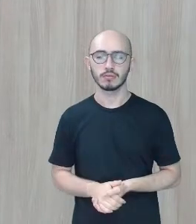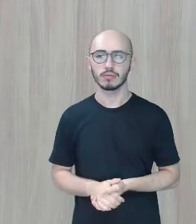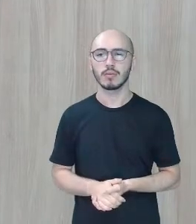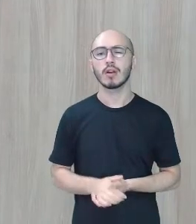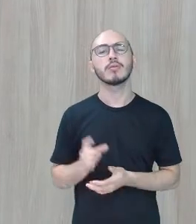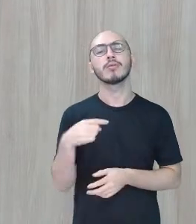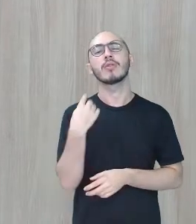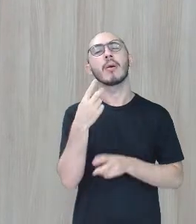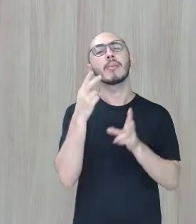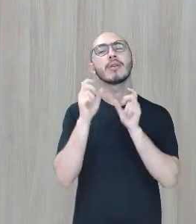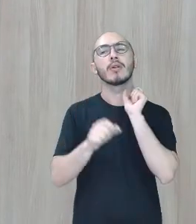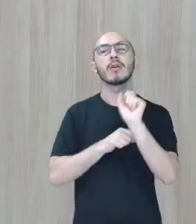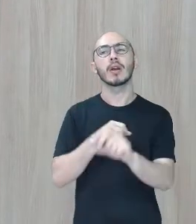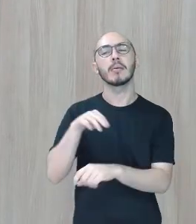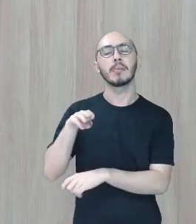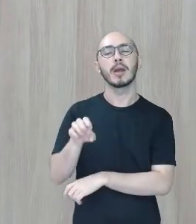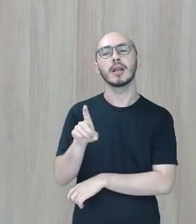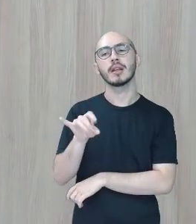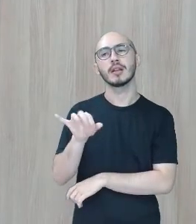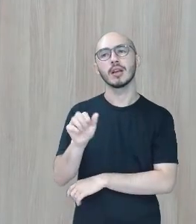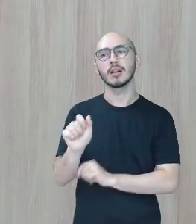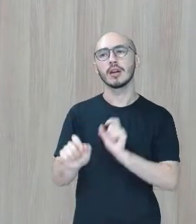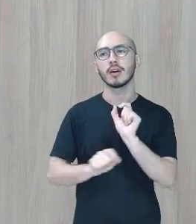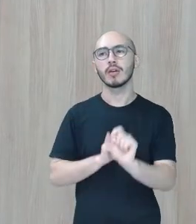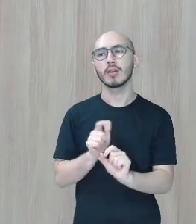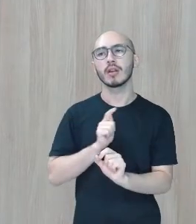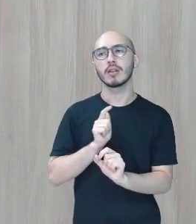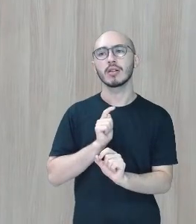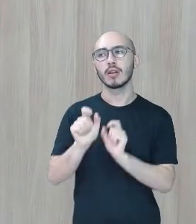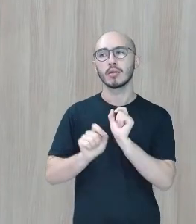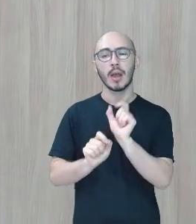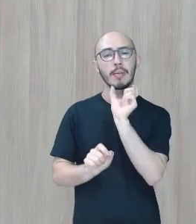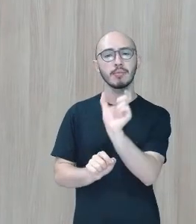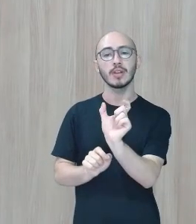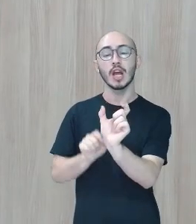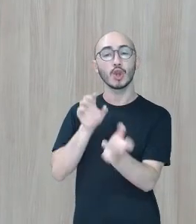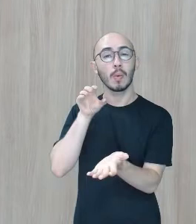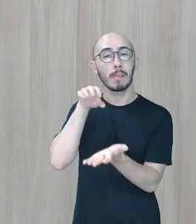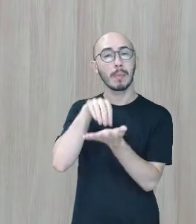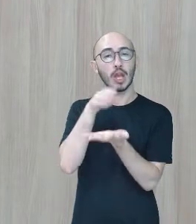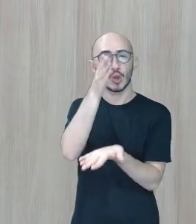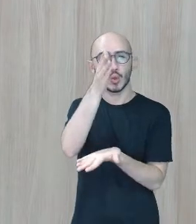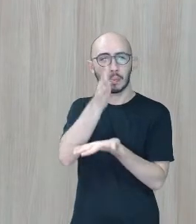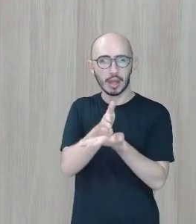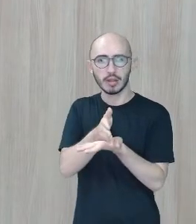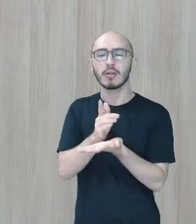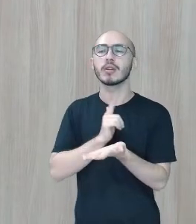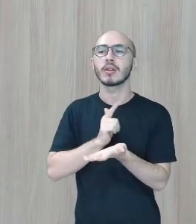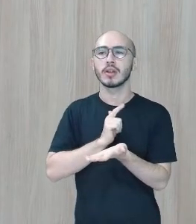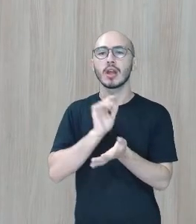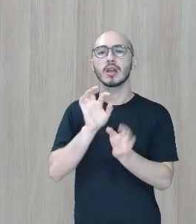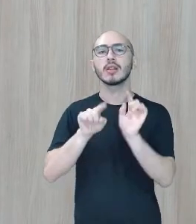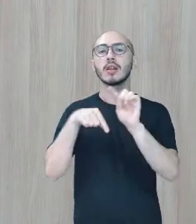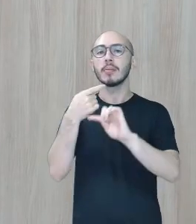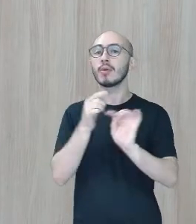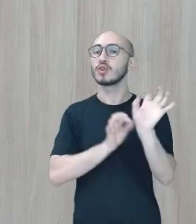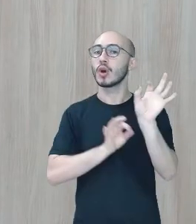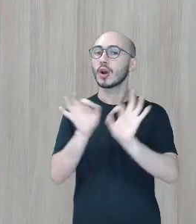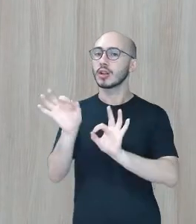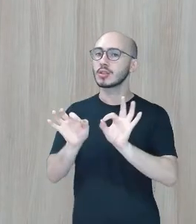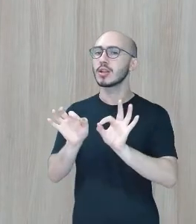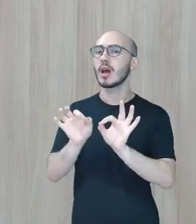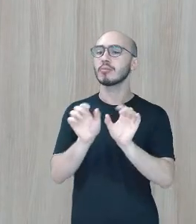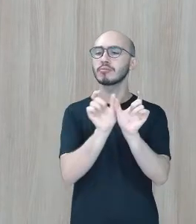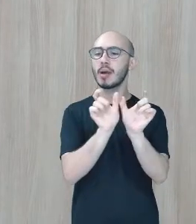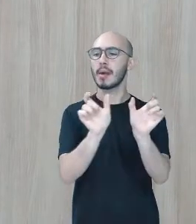gente viu sobre mediana? Mediana é o termo central da sequência numérica, depois da gente organizar esses